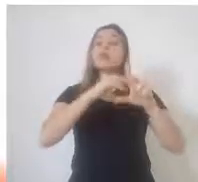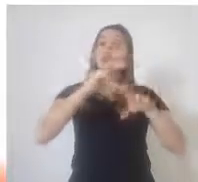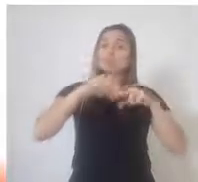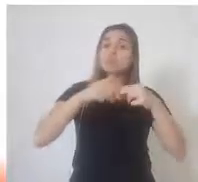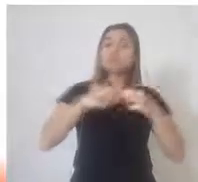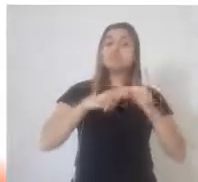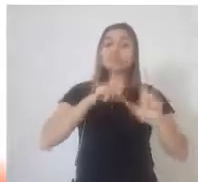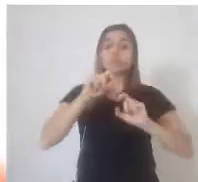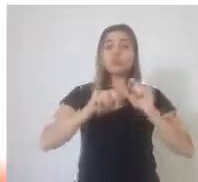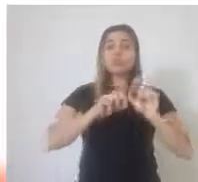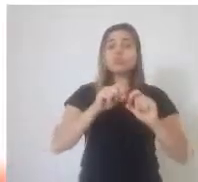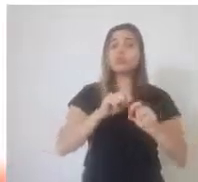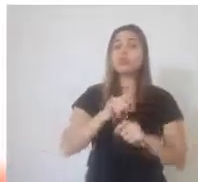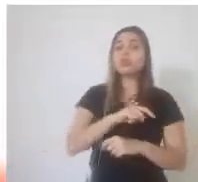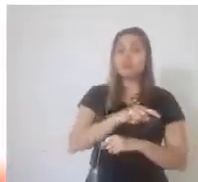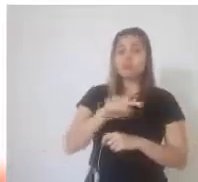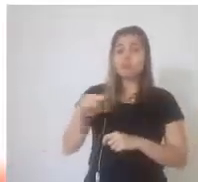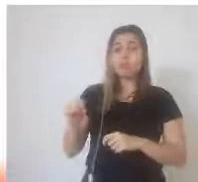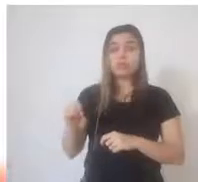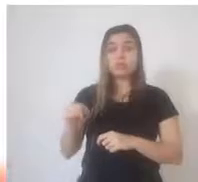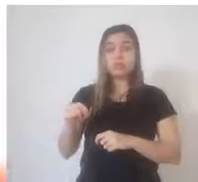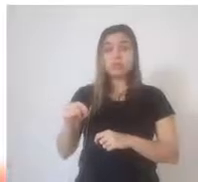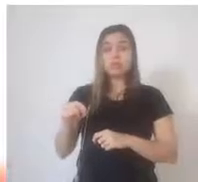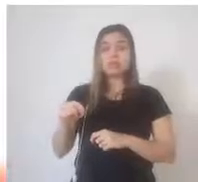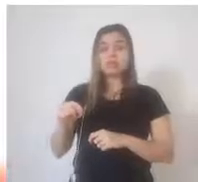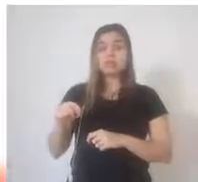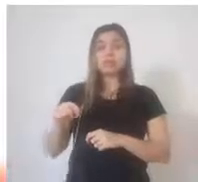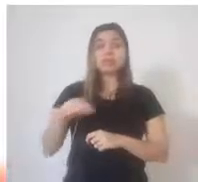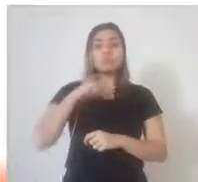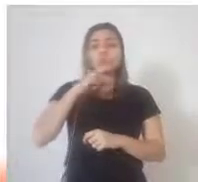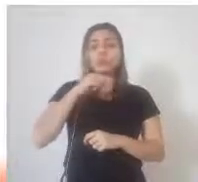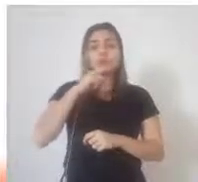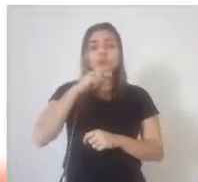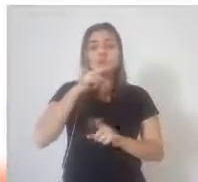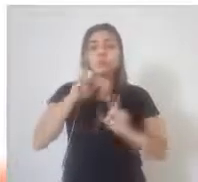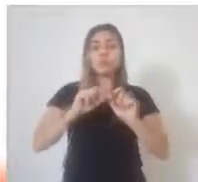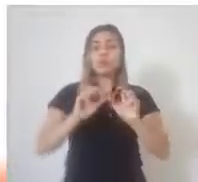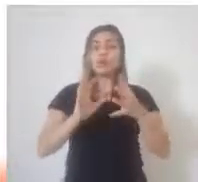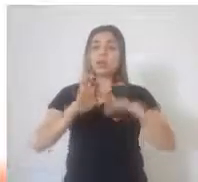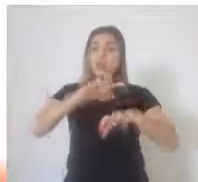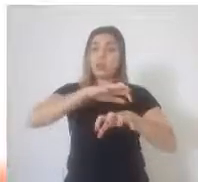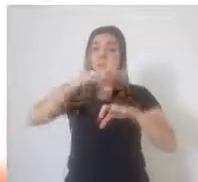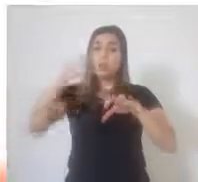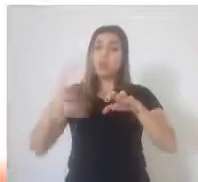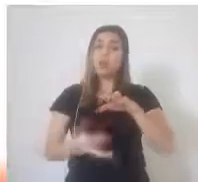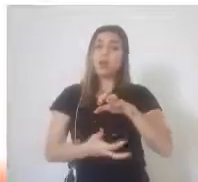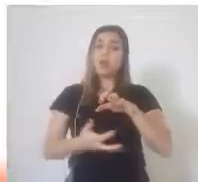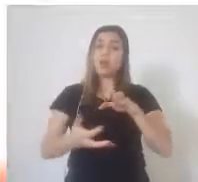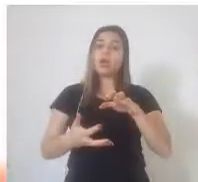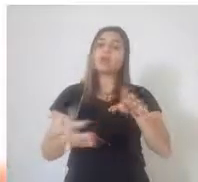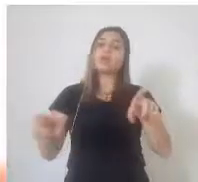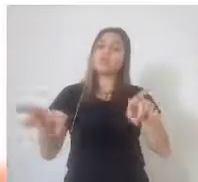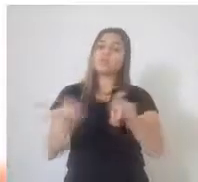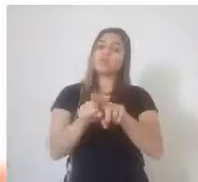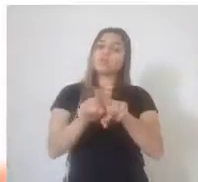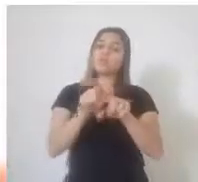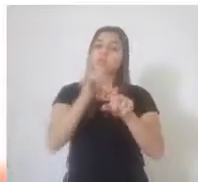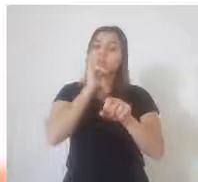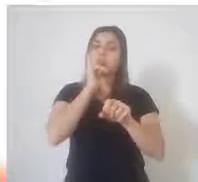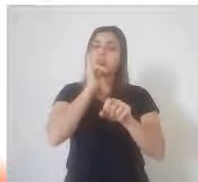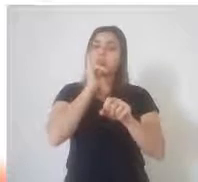essa perda de energia significativa, que você não tem como ter um ecossistema com uma quantidade de